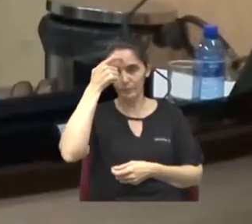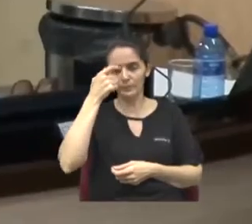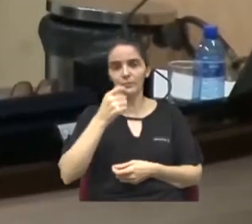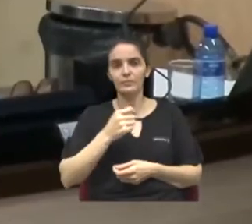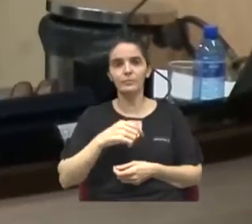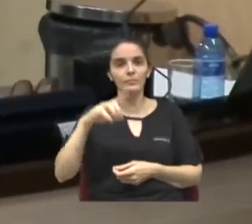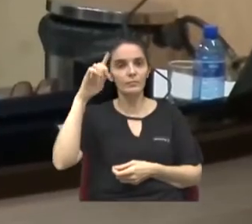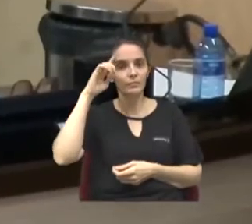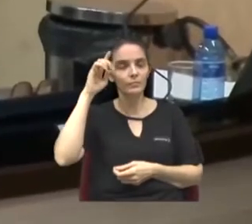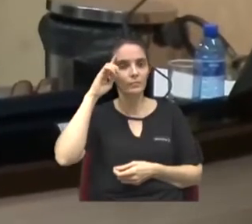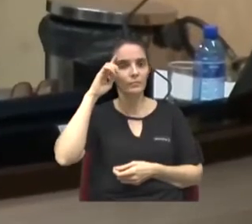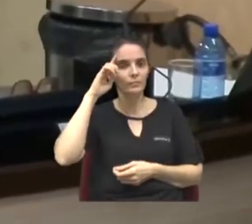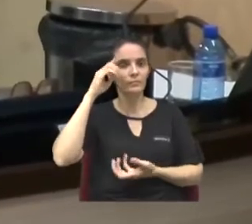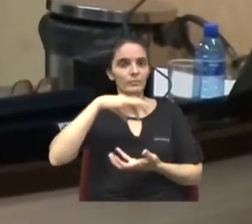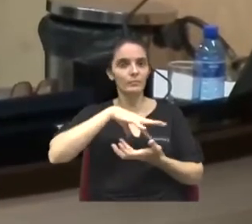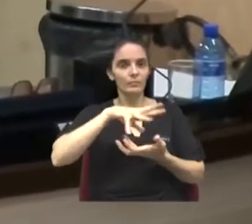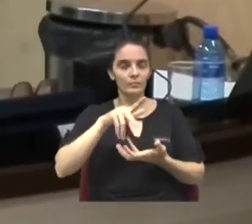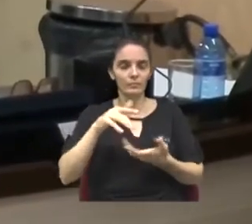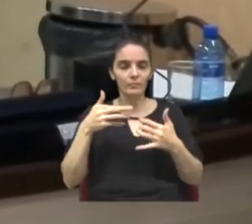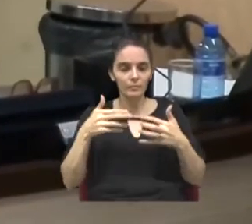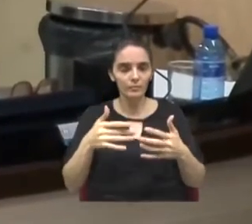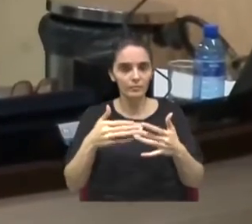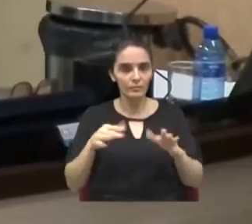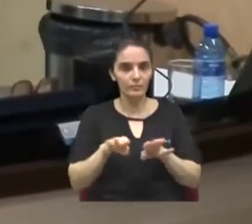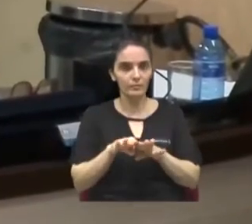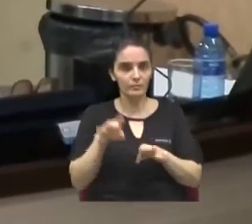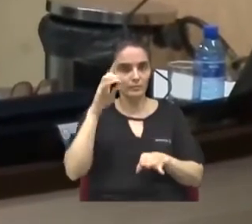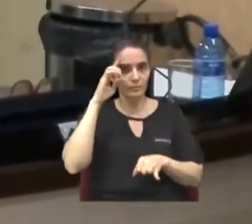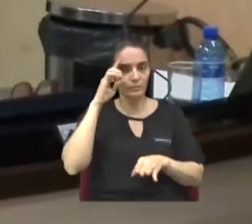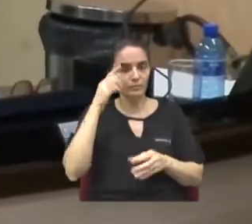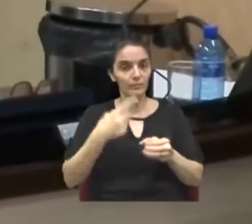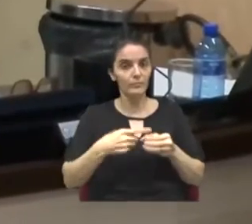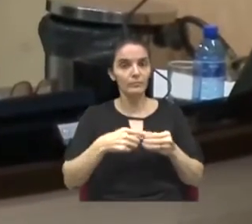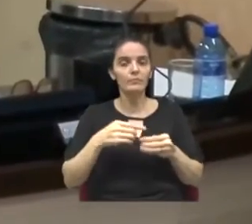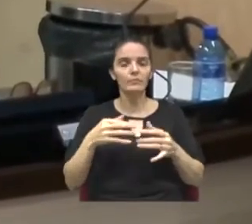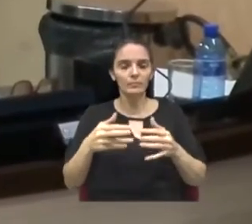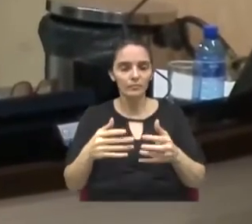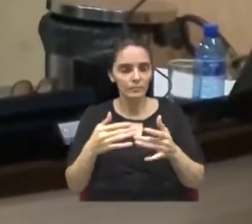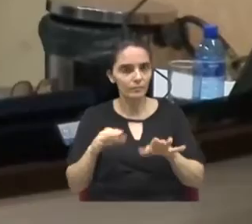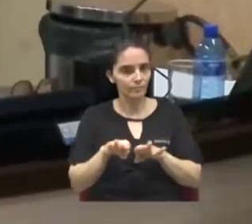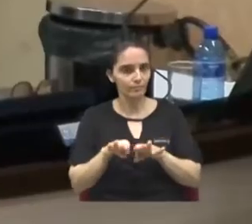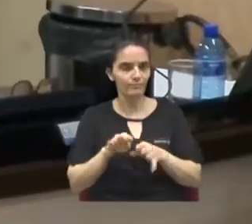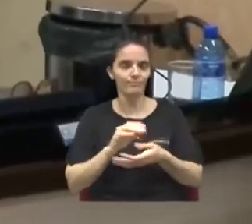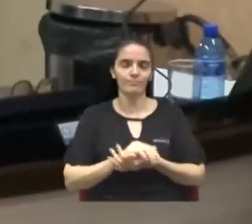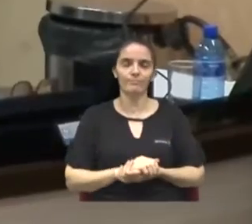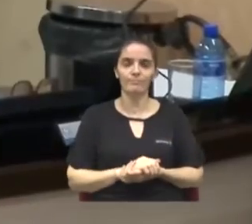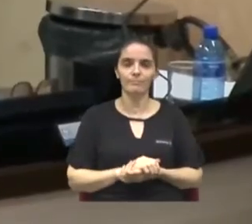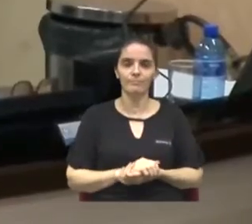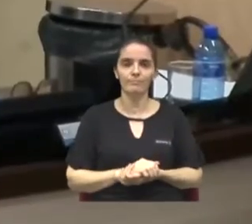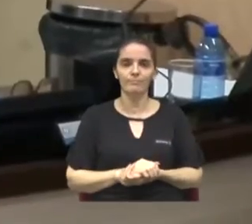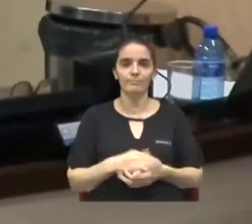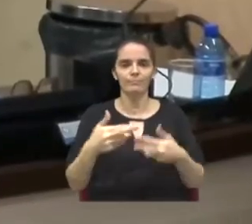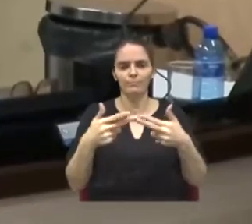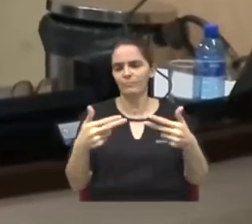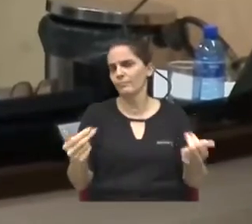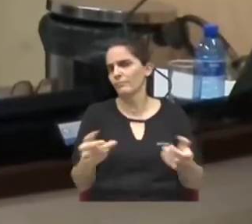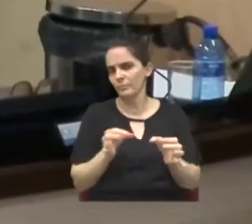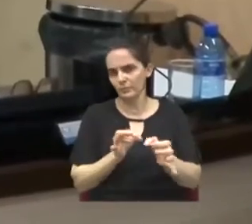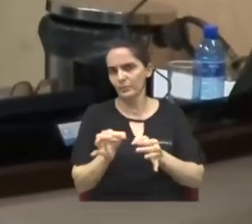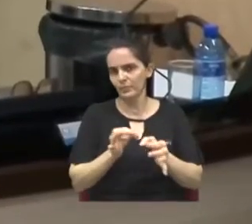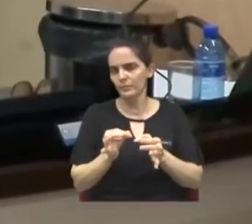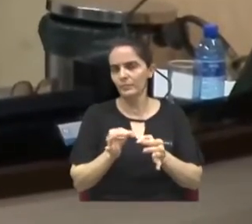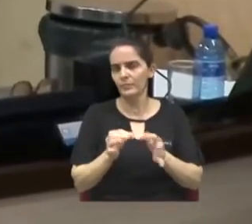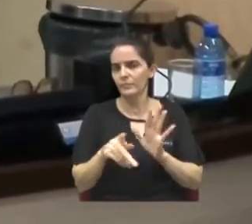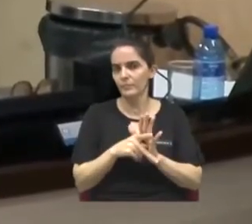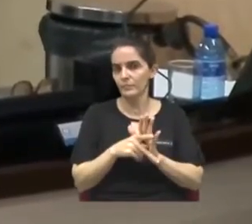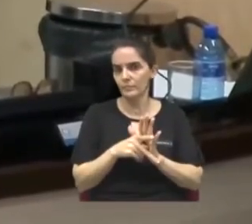do Dia Mundial dos Autistas e do Dia Municipal dos Autistas. Tenho vários projetos também nesse